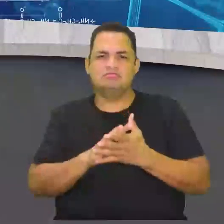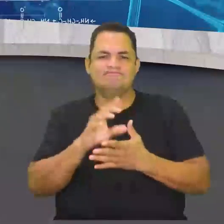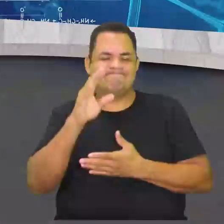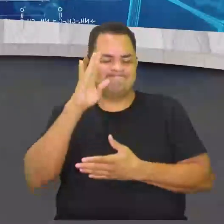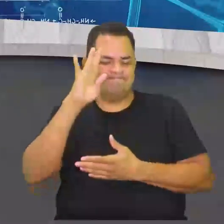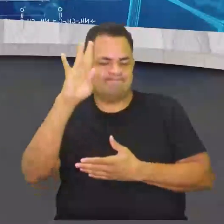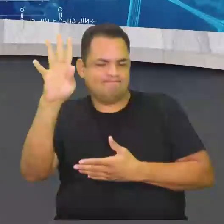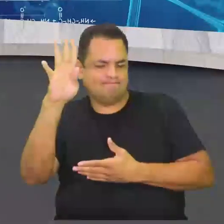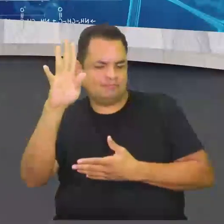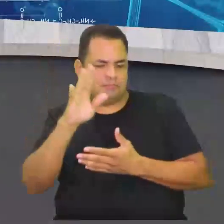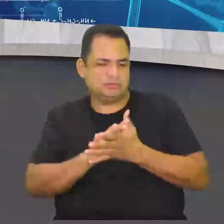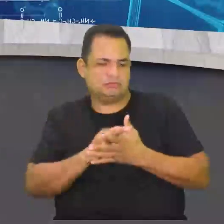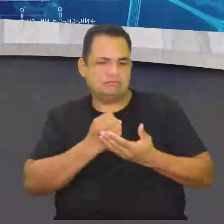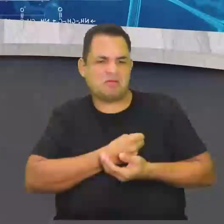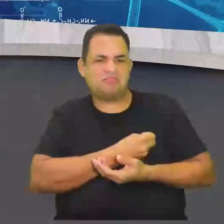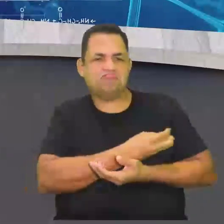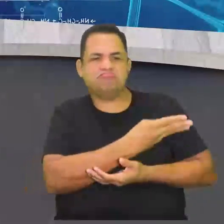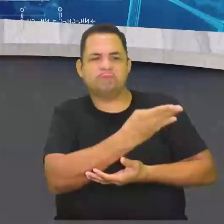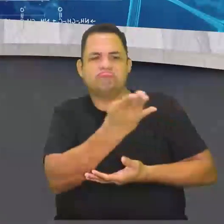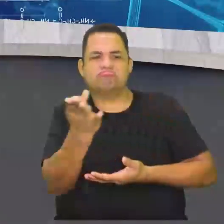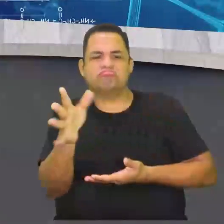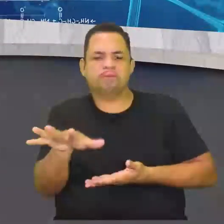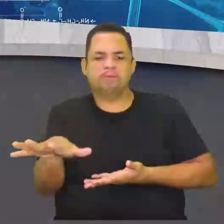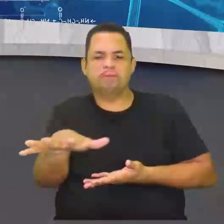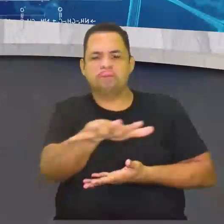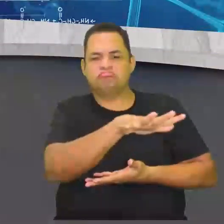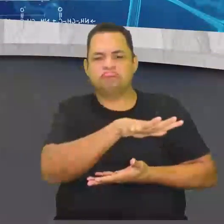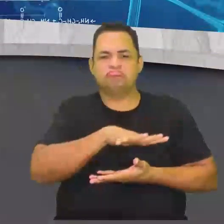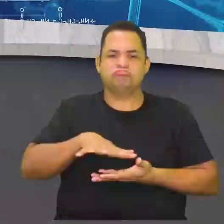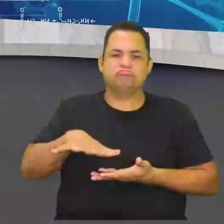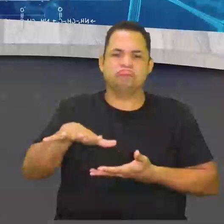jogada em um ambiente aberto, onde vai ter um